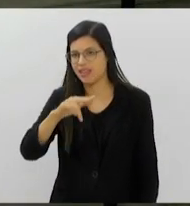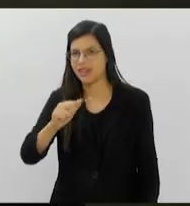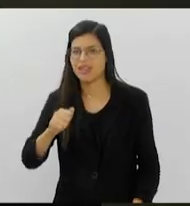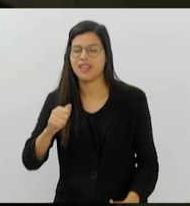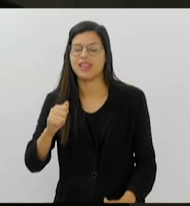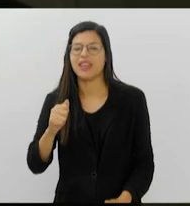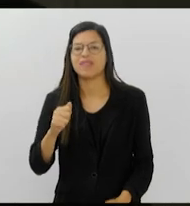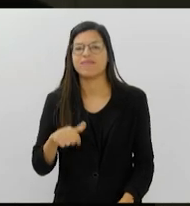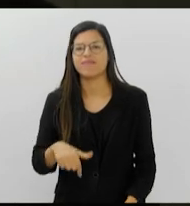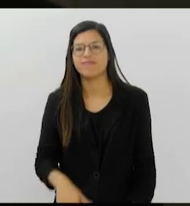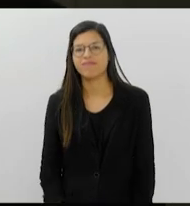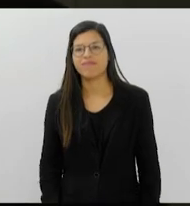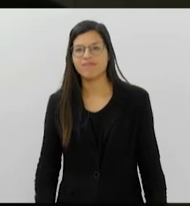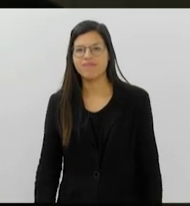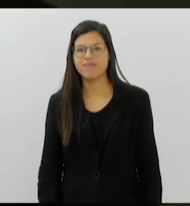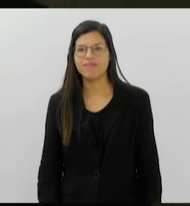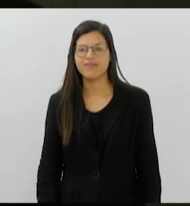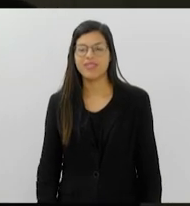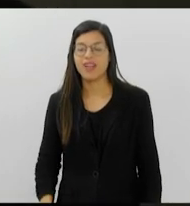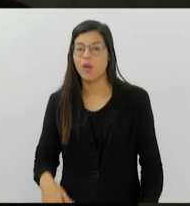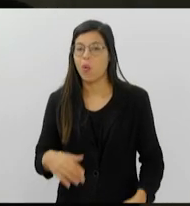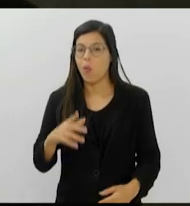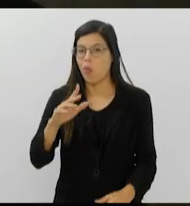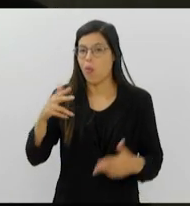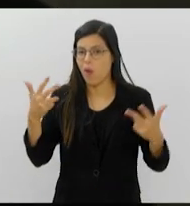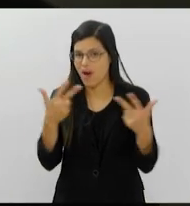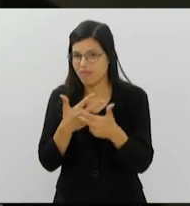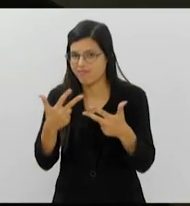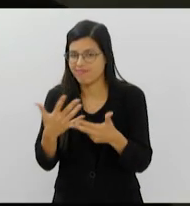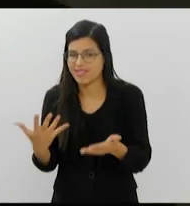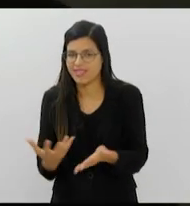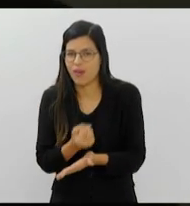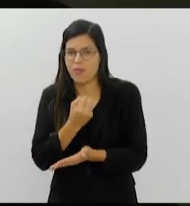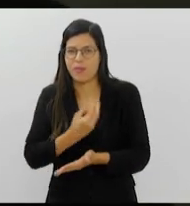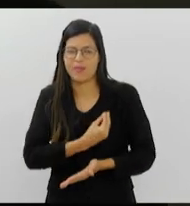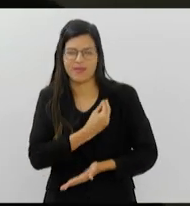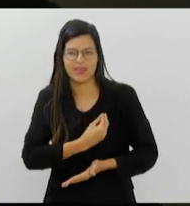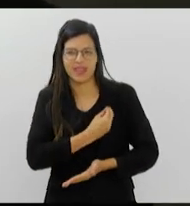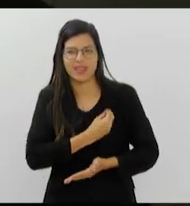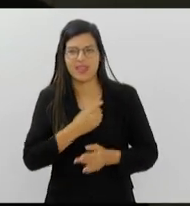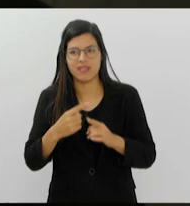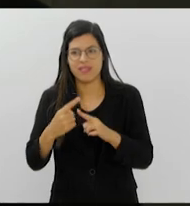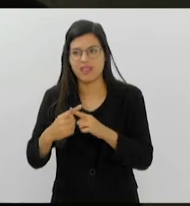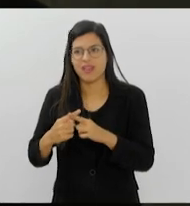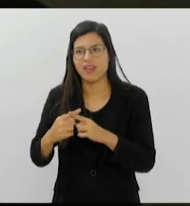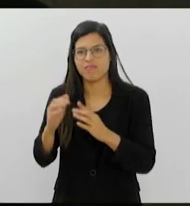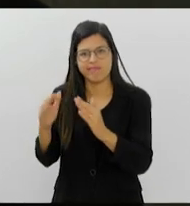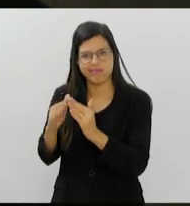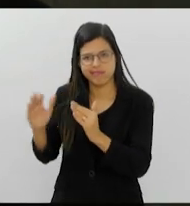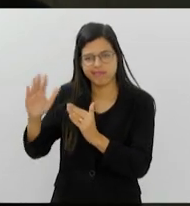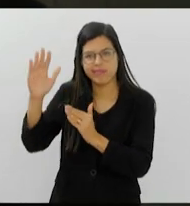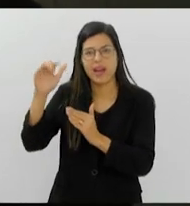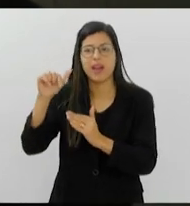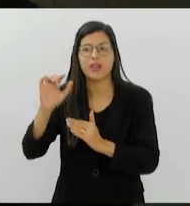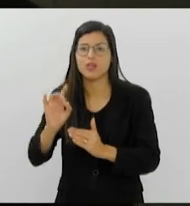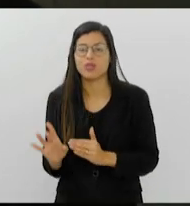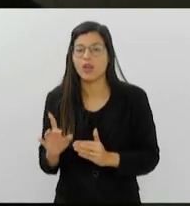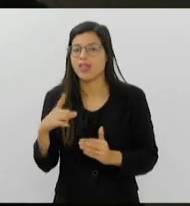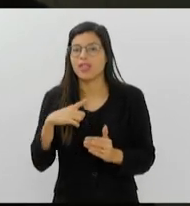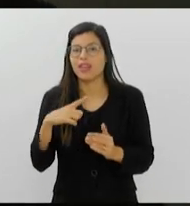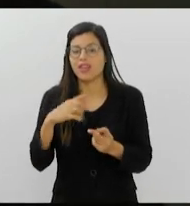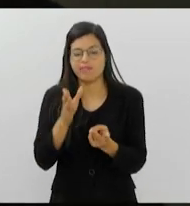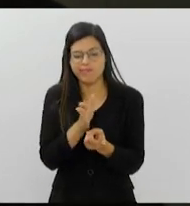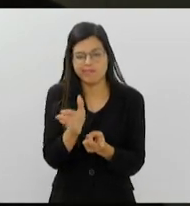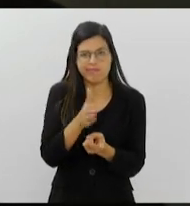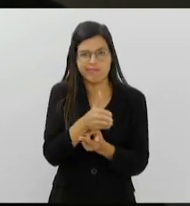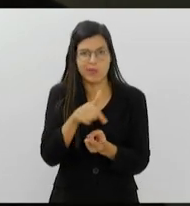mexicana. Hip-hop praticamente salvou minha vida, né? Que eu vim de comunidade e comunidade só tem dois caminhos, né? Ou caminho